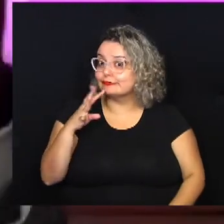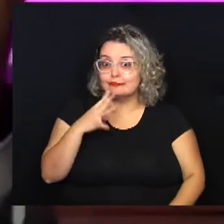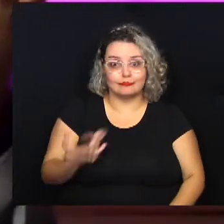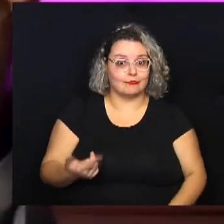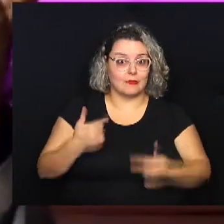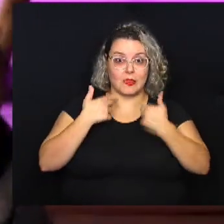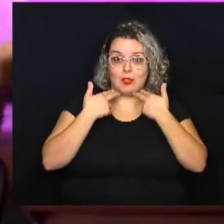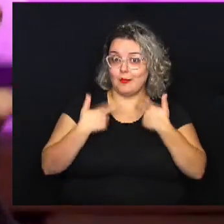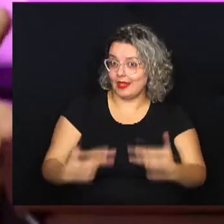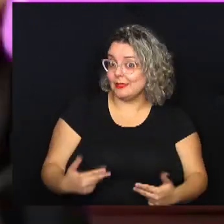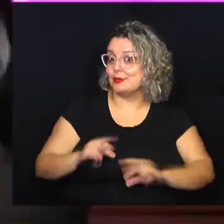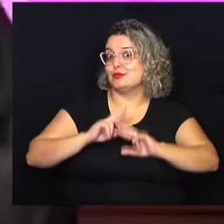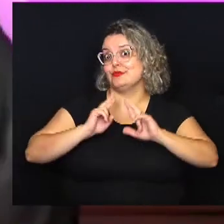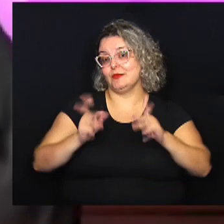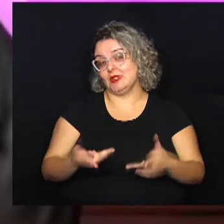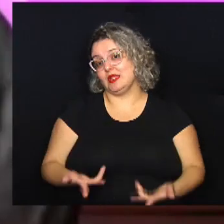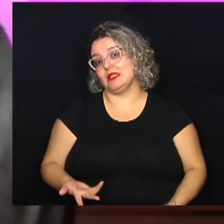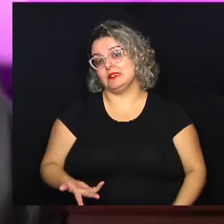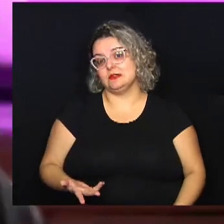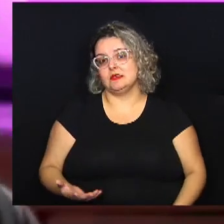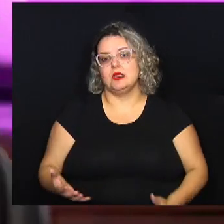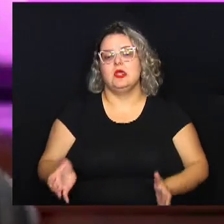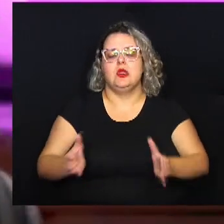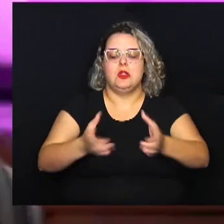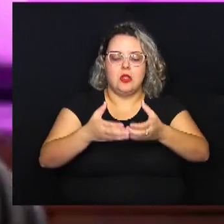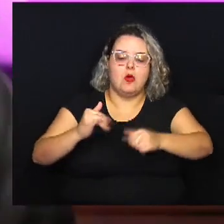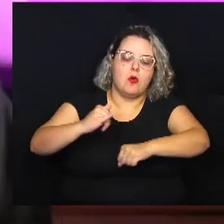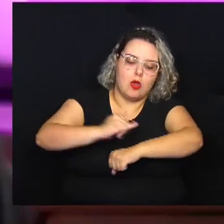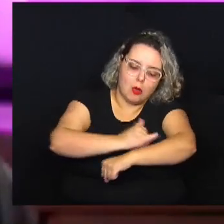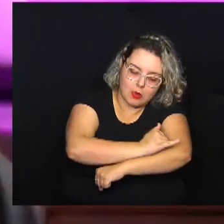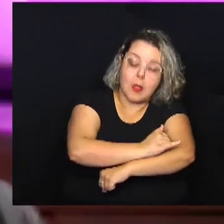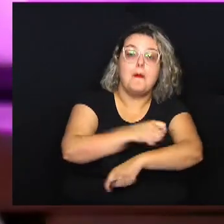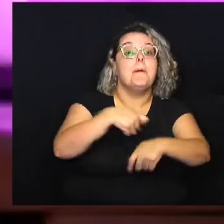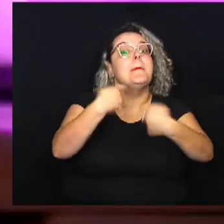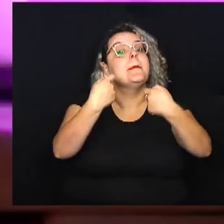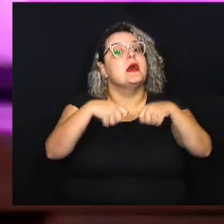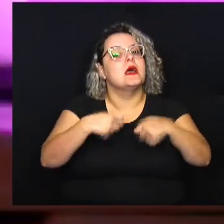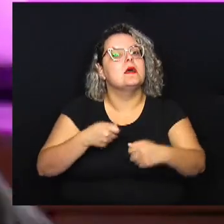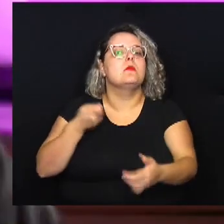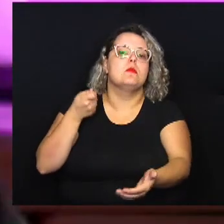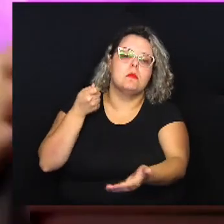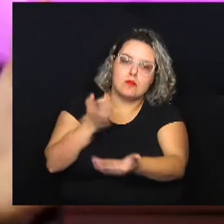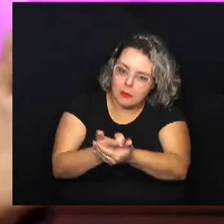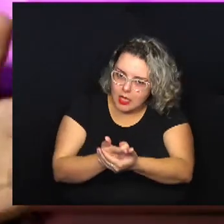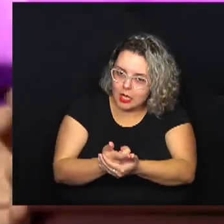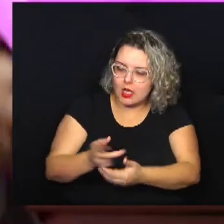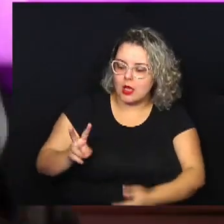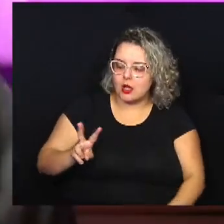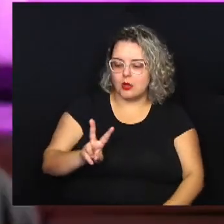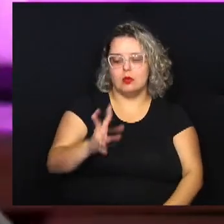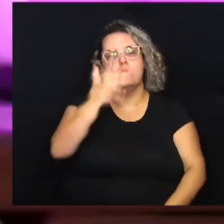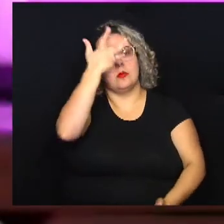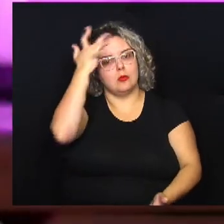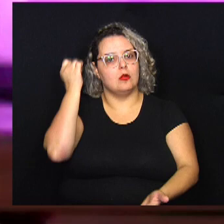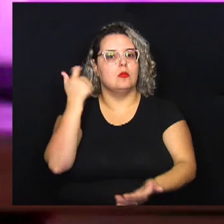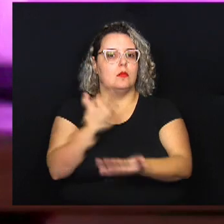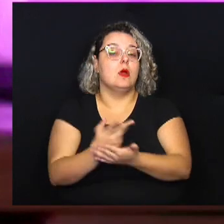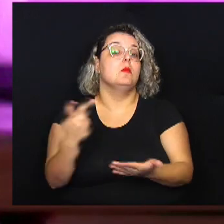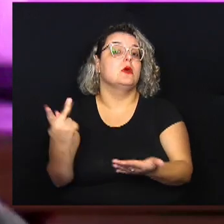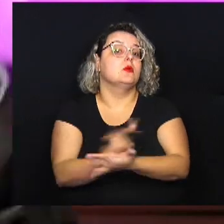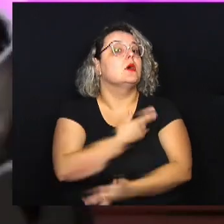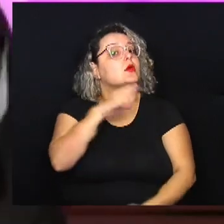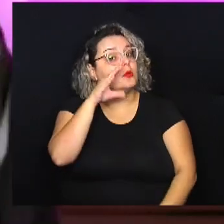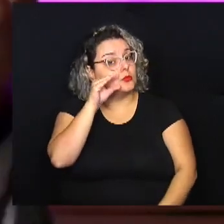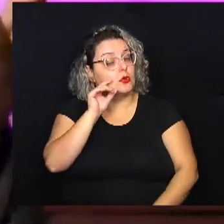língua diferente. Então, a companhia deve indenizar às consumidoras pelo erro dos funcionários.